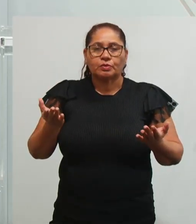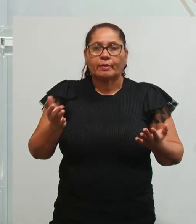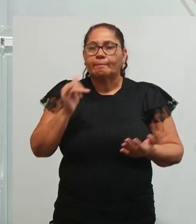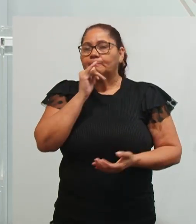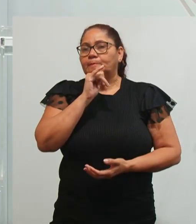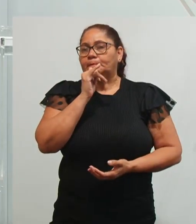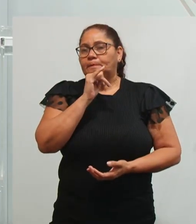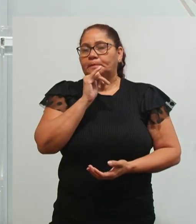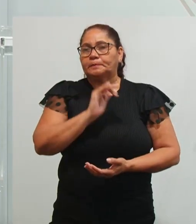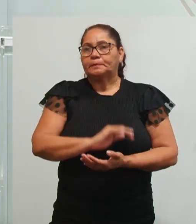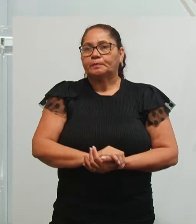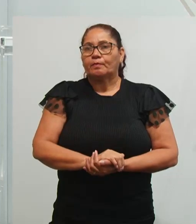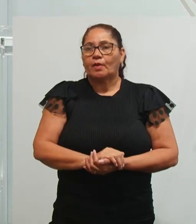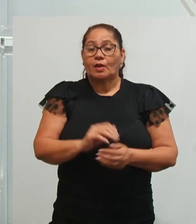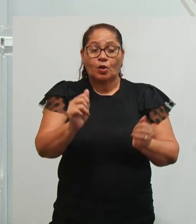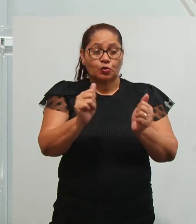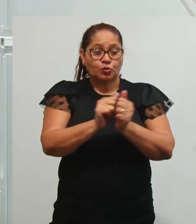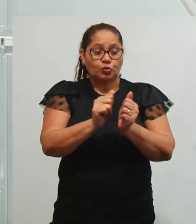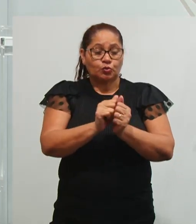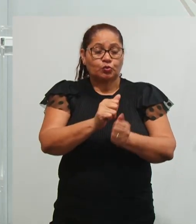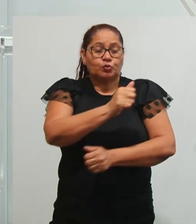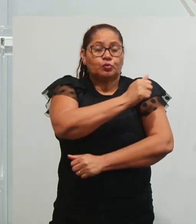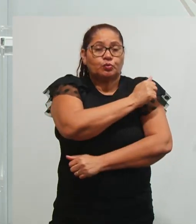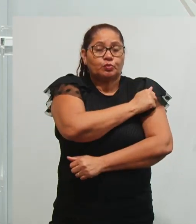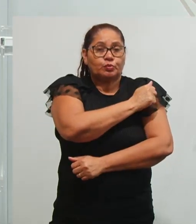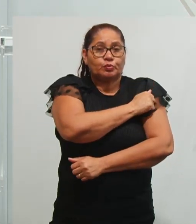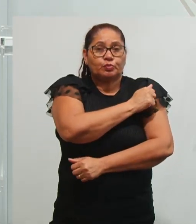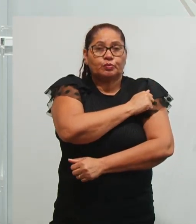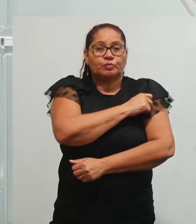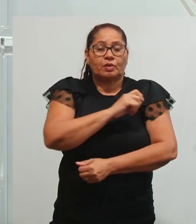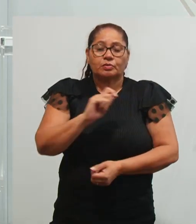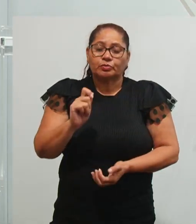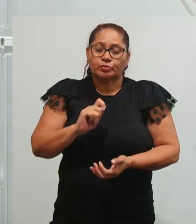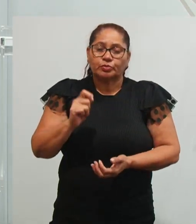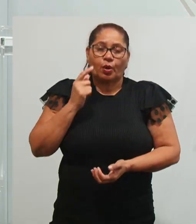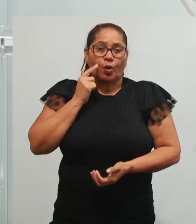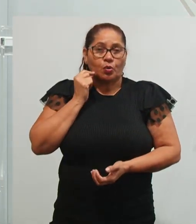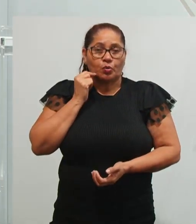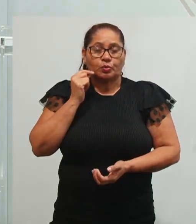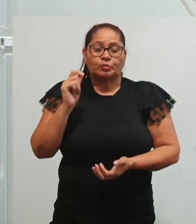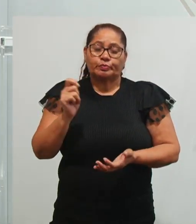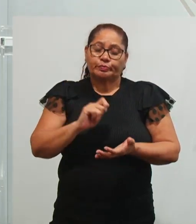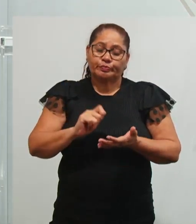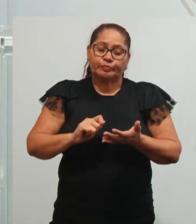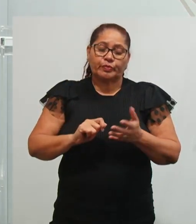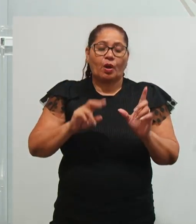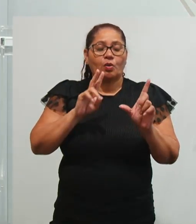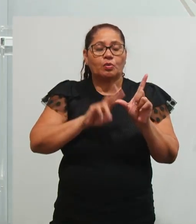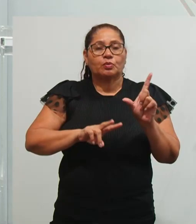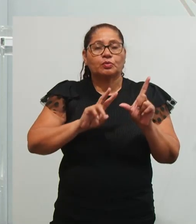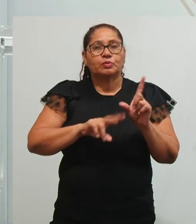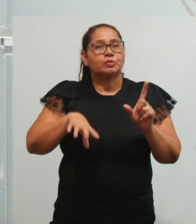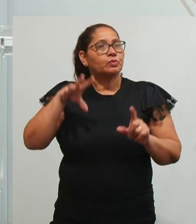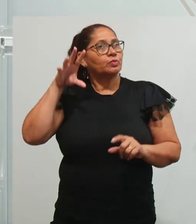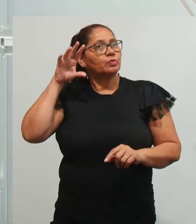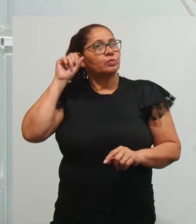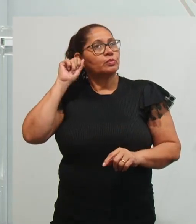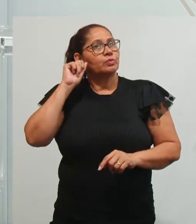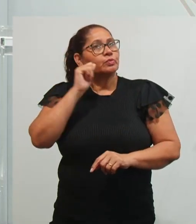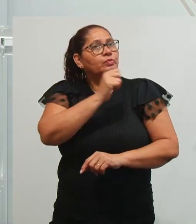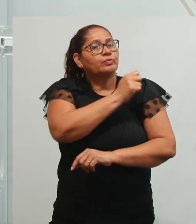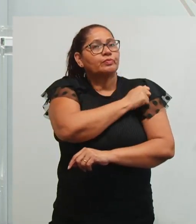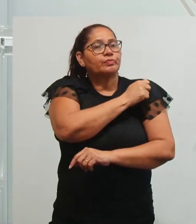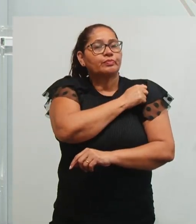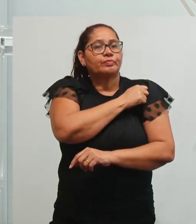está junto com o aluno, ali segurando o lápis, ou ali fazendo a leitura, ou ouvindo o aluno. Mas também na hora